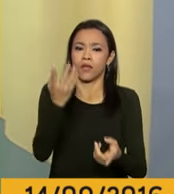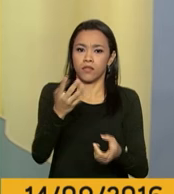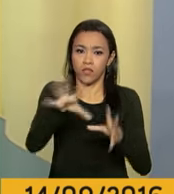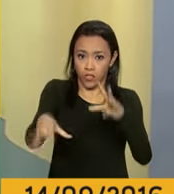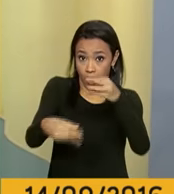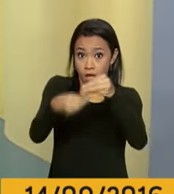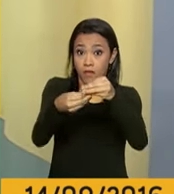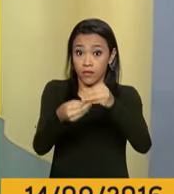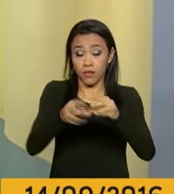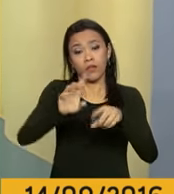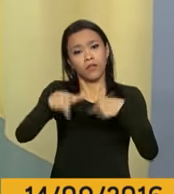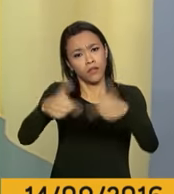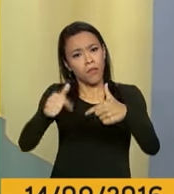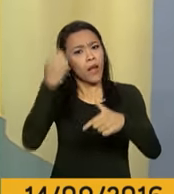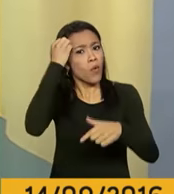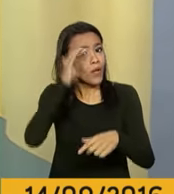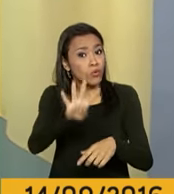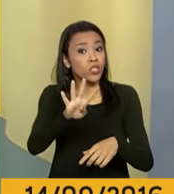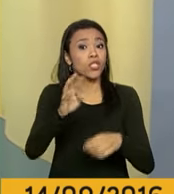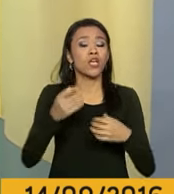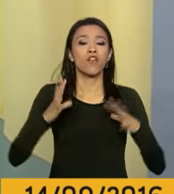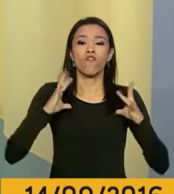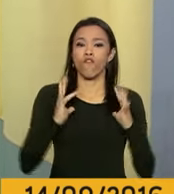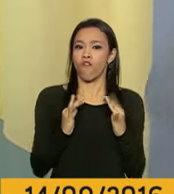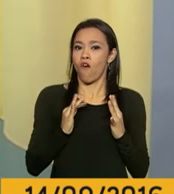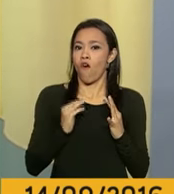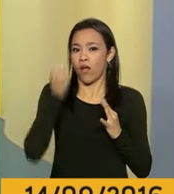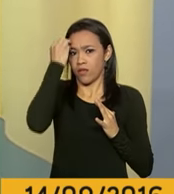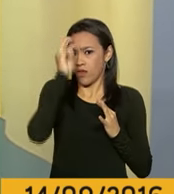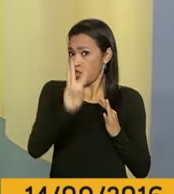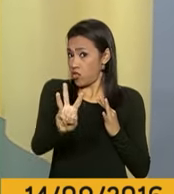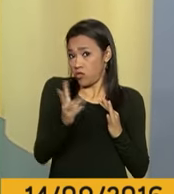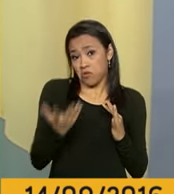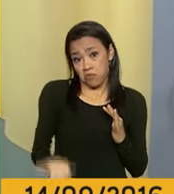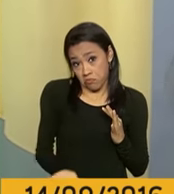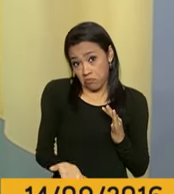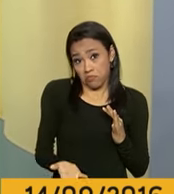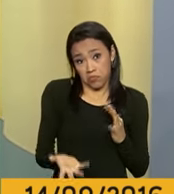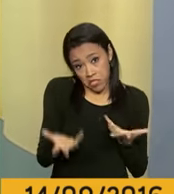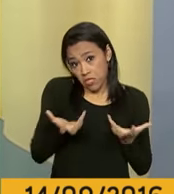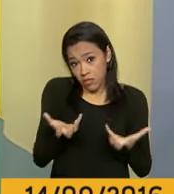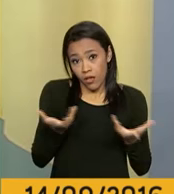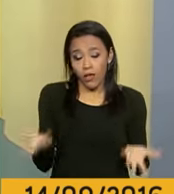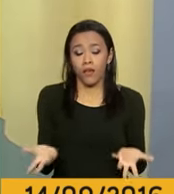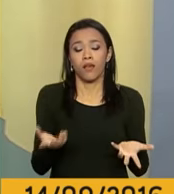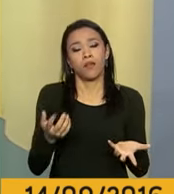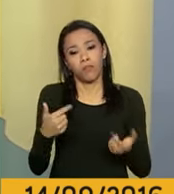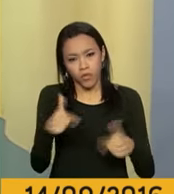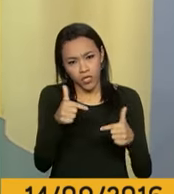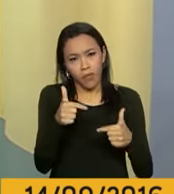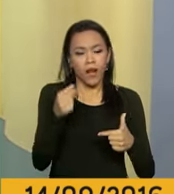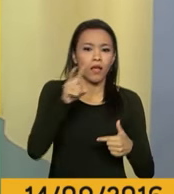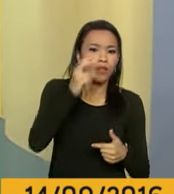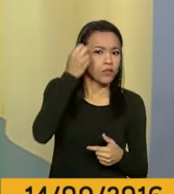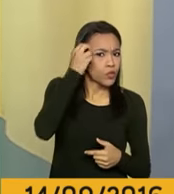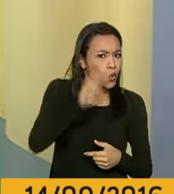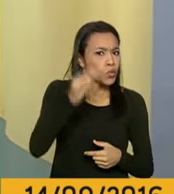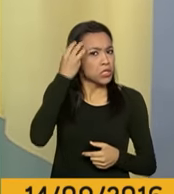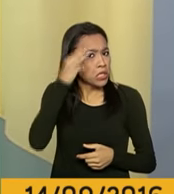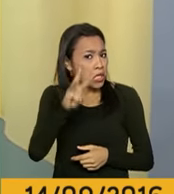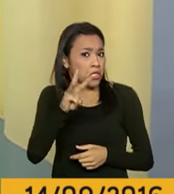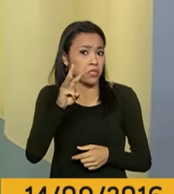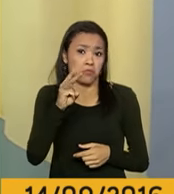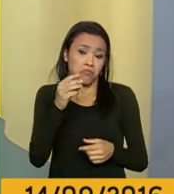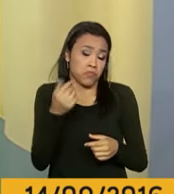por dia, trabalha 4 dias e folga 3 dias, ou se quiser, pode trabalhar nesses outros 2, 3 dias, da maneira que